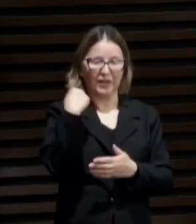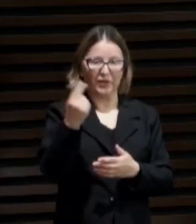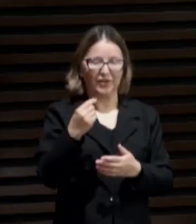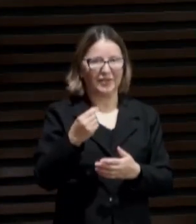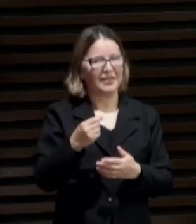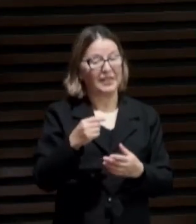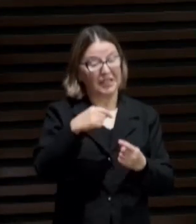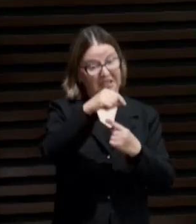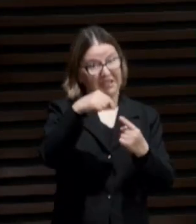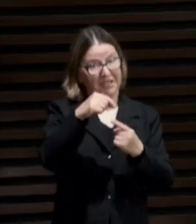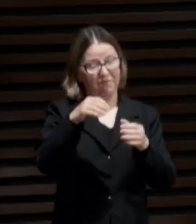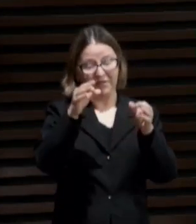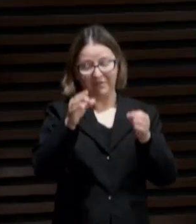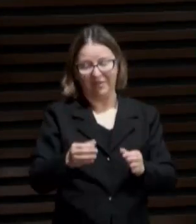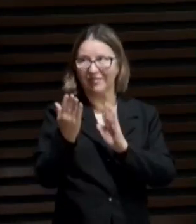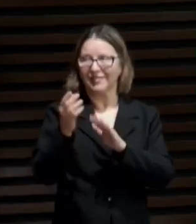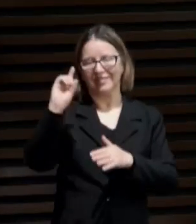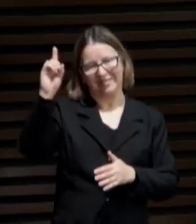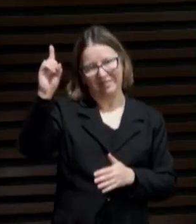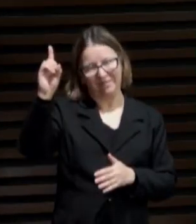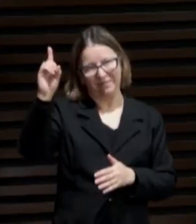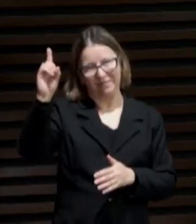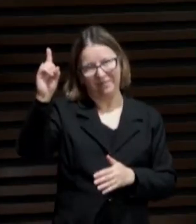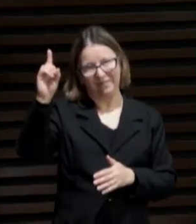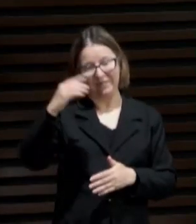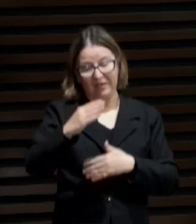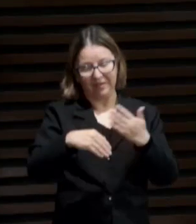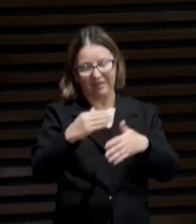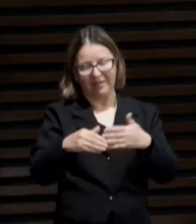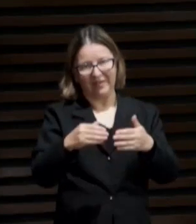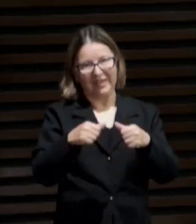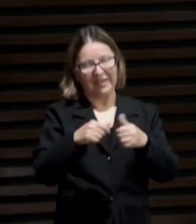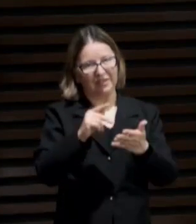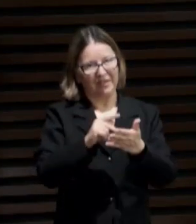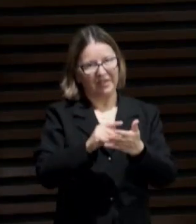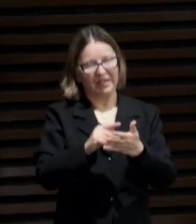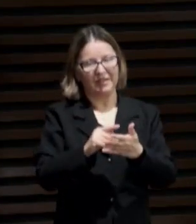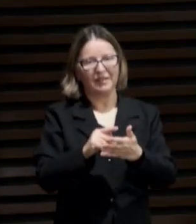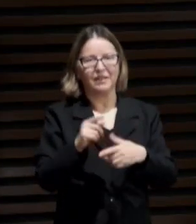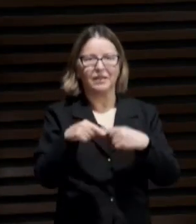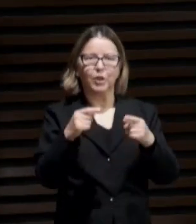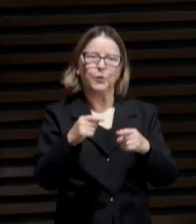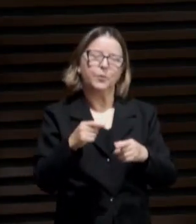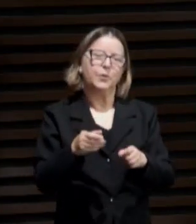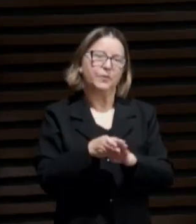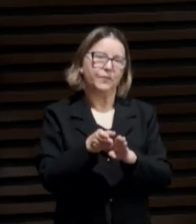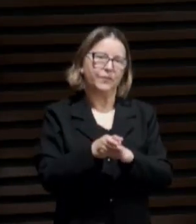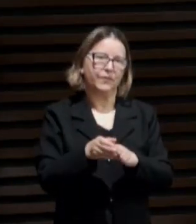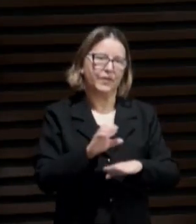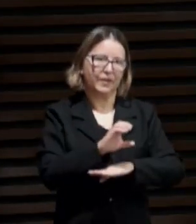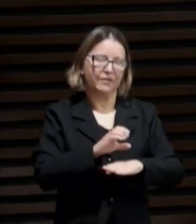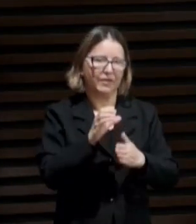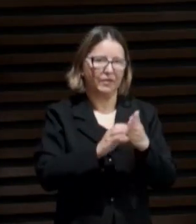e irrepreensíveis diante dele. Desenvolvendo essa verdade mais adiante, ele exorta, Efésios 4,